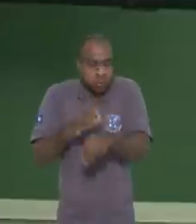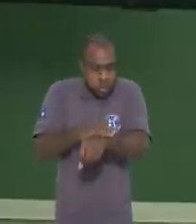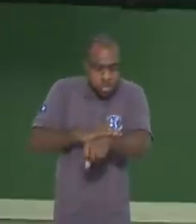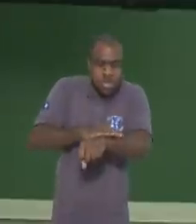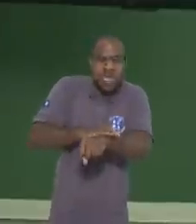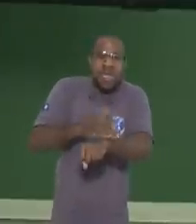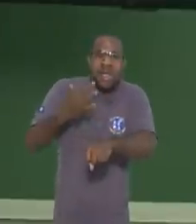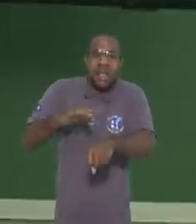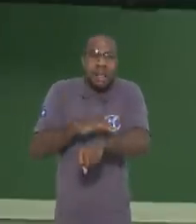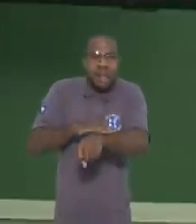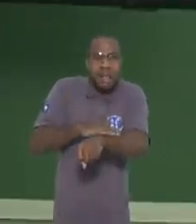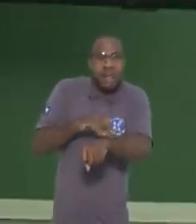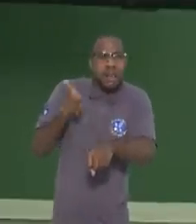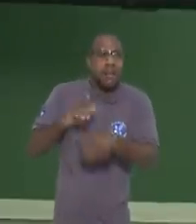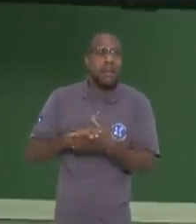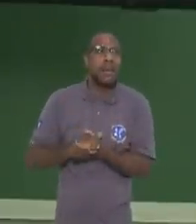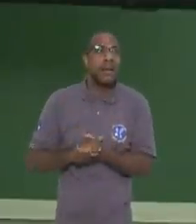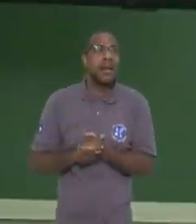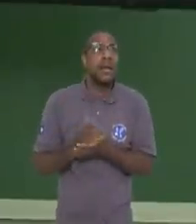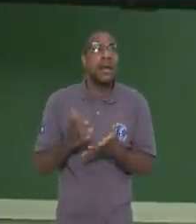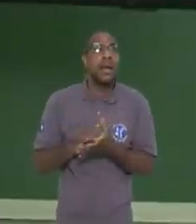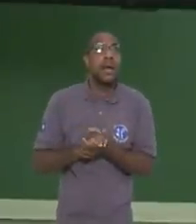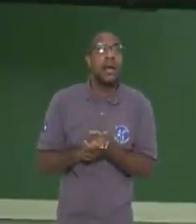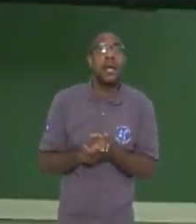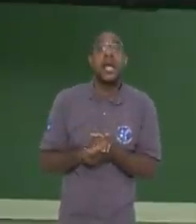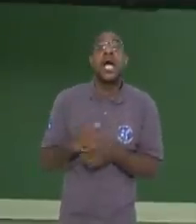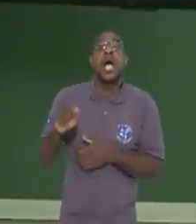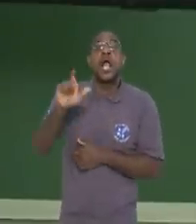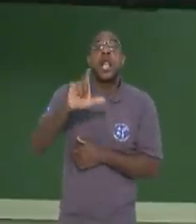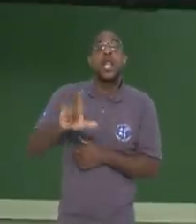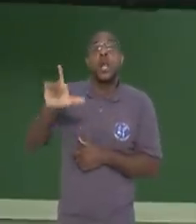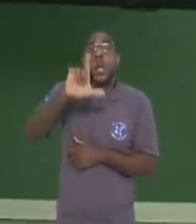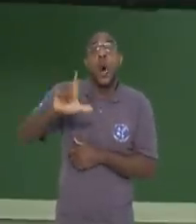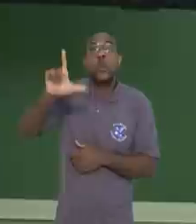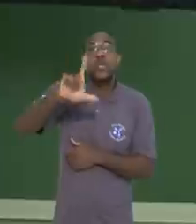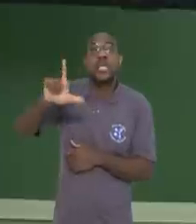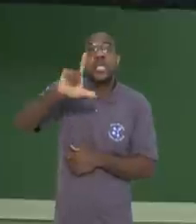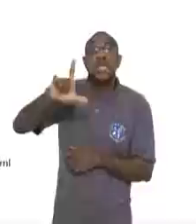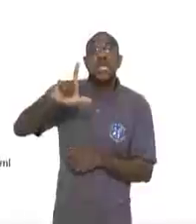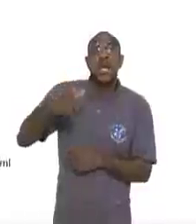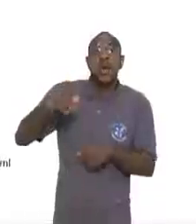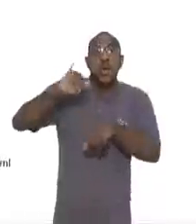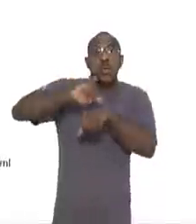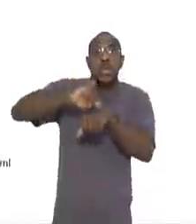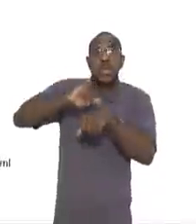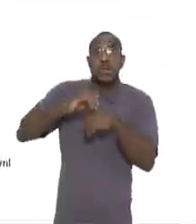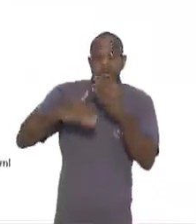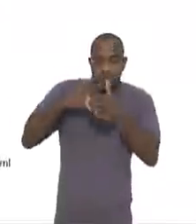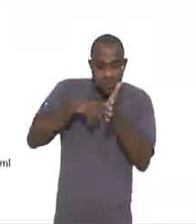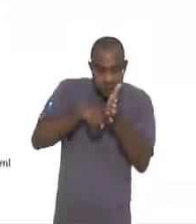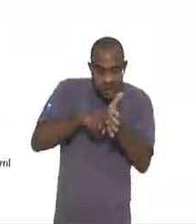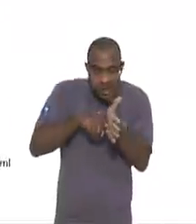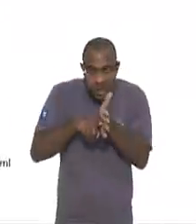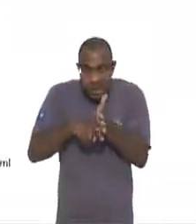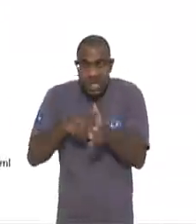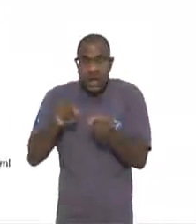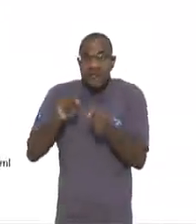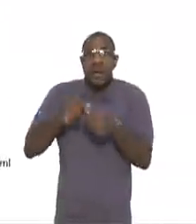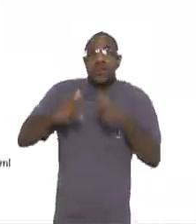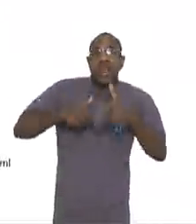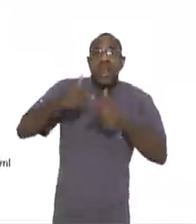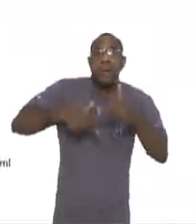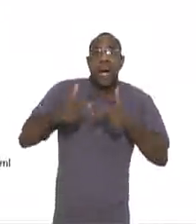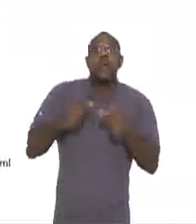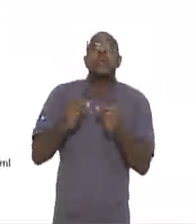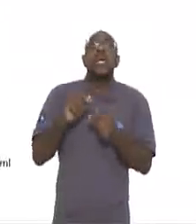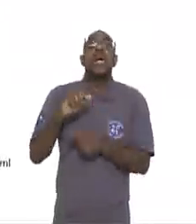Bacana, né? Outro aqui, ó. A Universidade Estadual de Londrina é um dos poucos centros de pesquisa no Brasil que desenvolve trabalhos com a produção de membranas